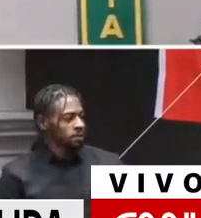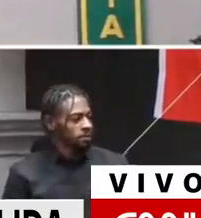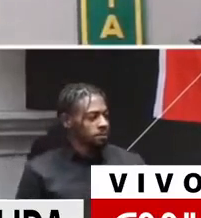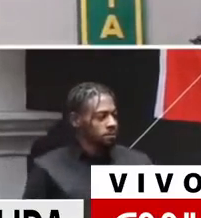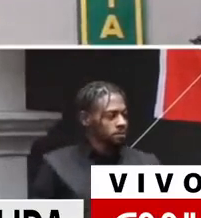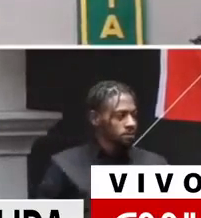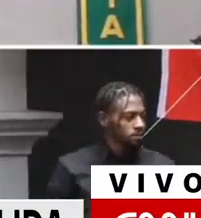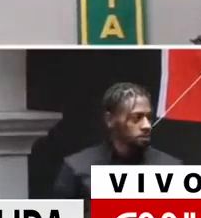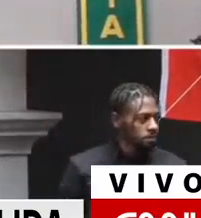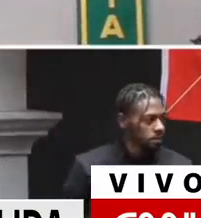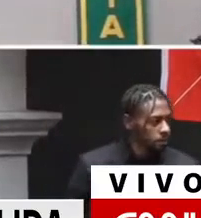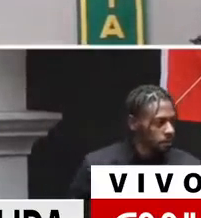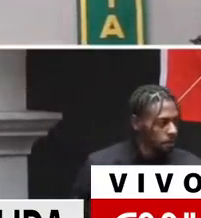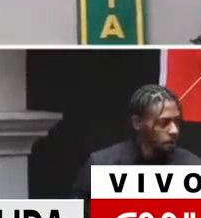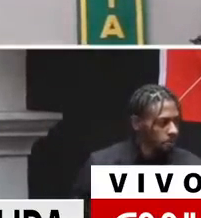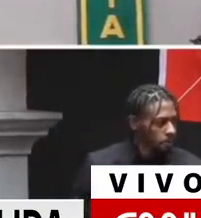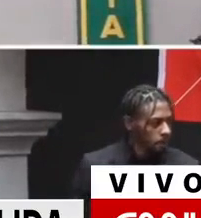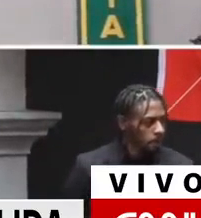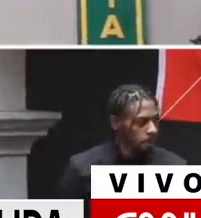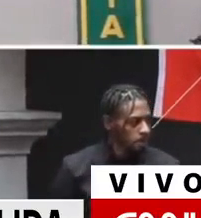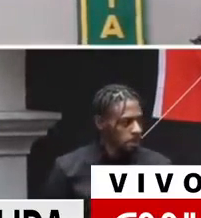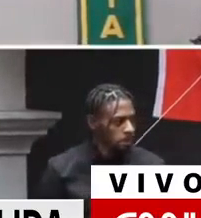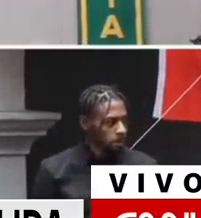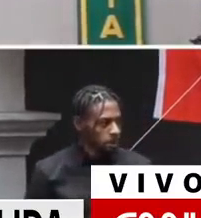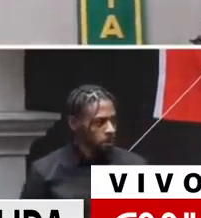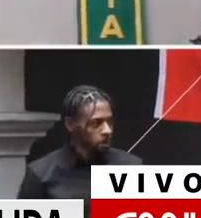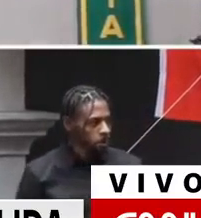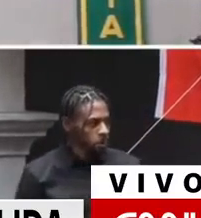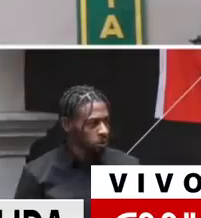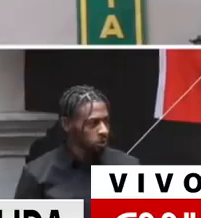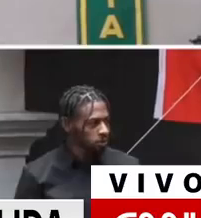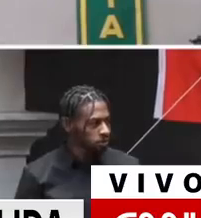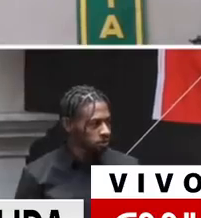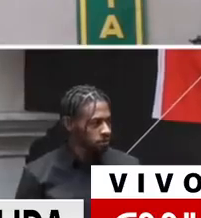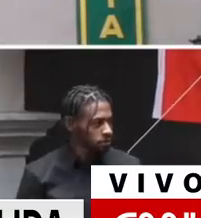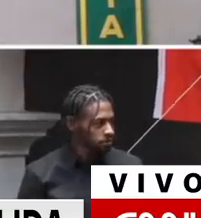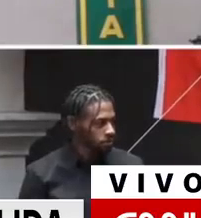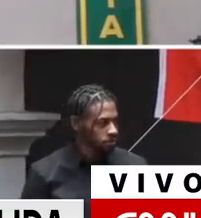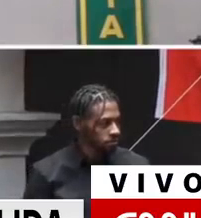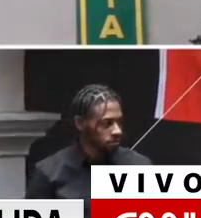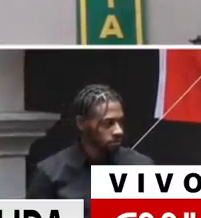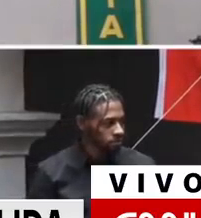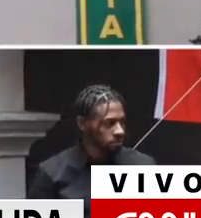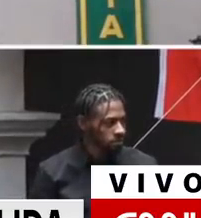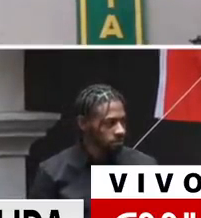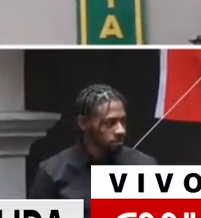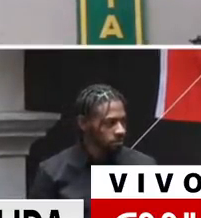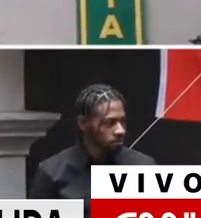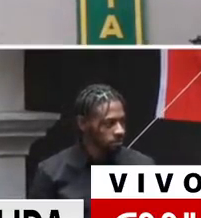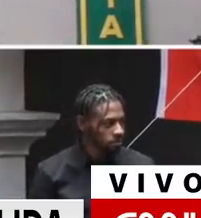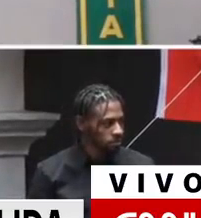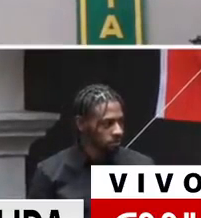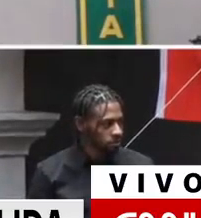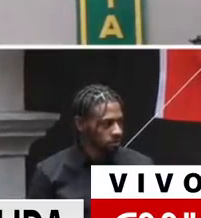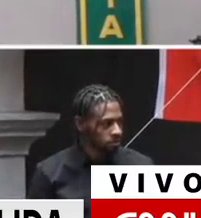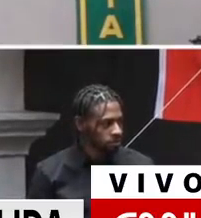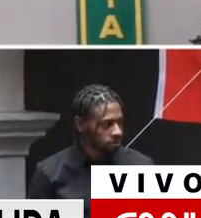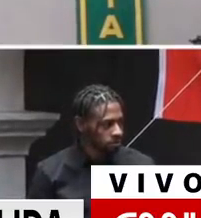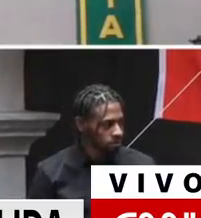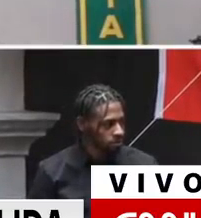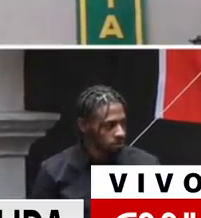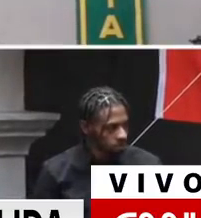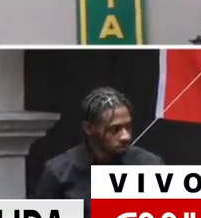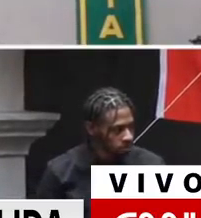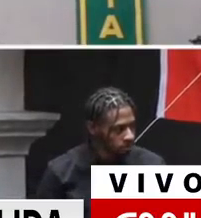então, esses nomes que já são agora. Essa já é a Essa já é Eunice. Eunice, de Jesus Prudente, que é a professora da Faculdade de Direito